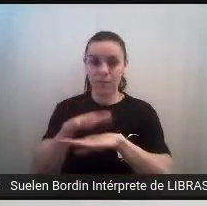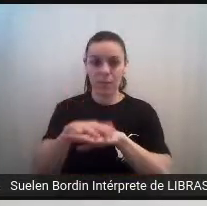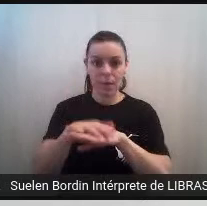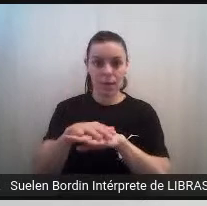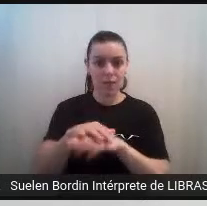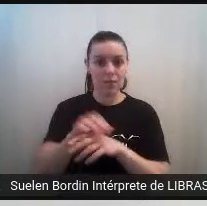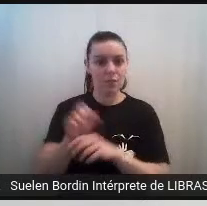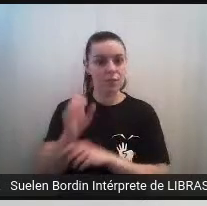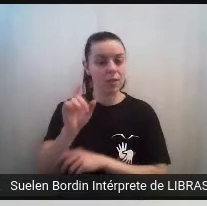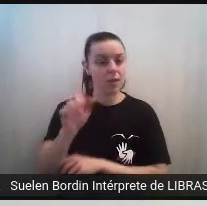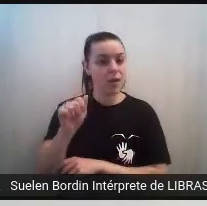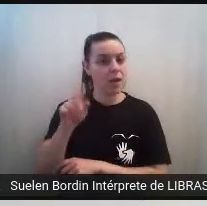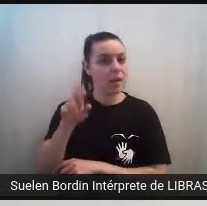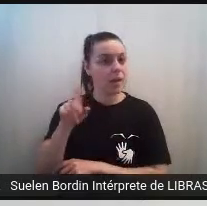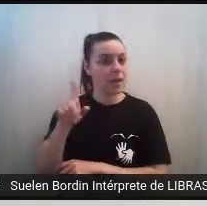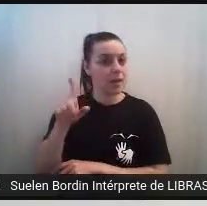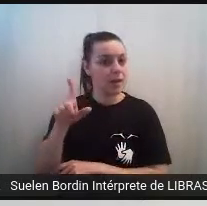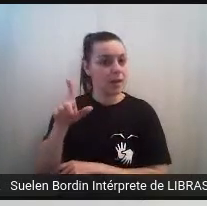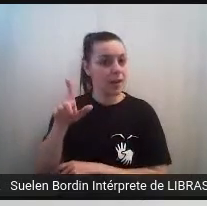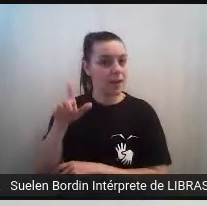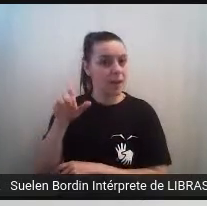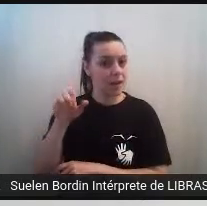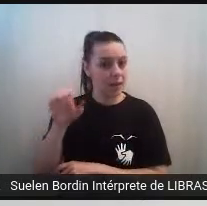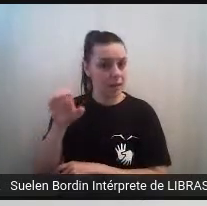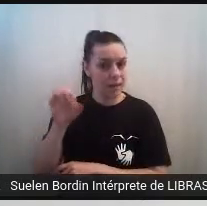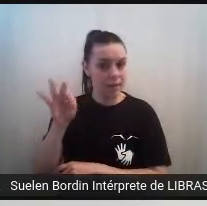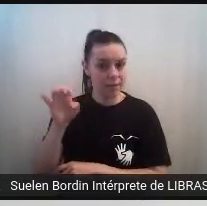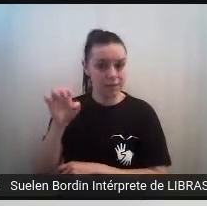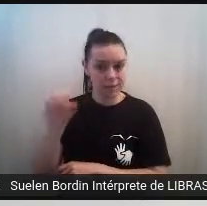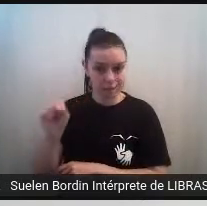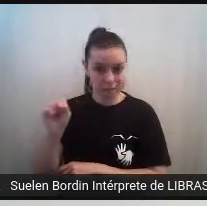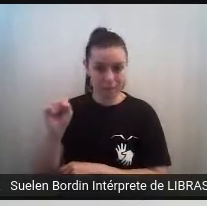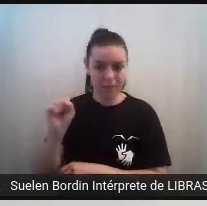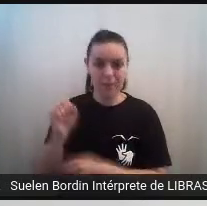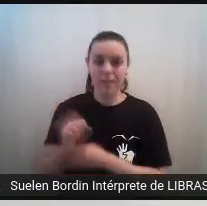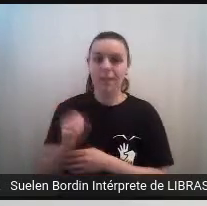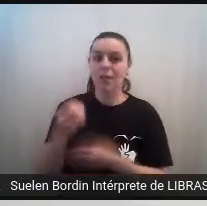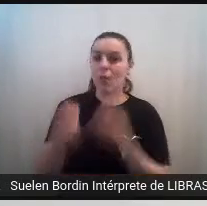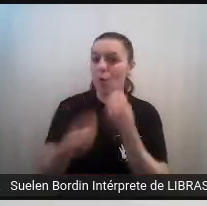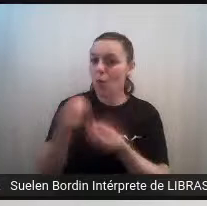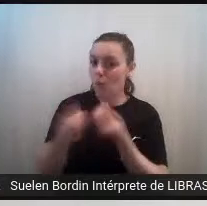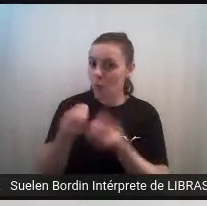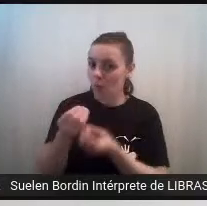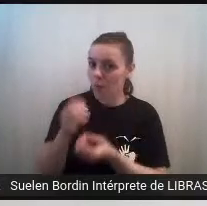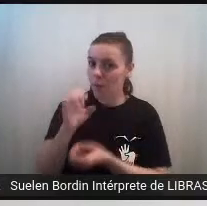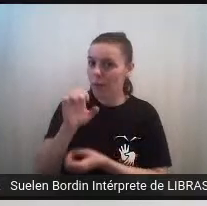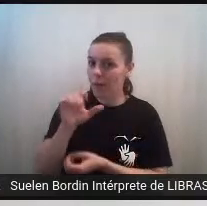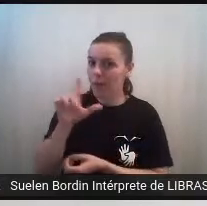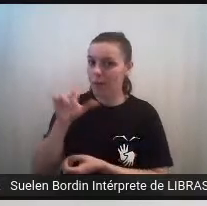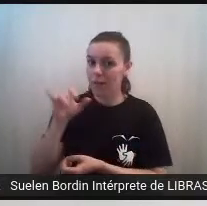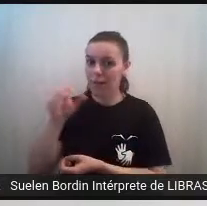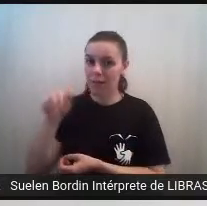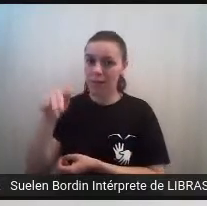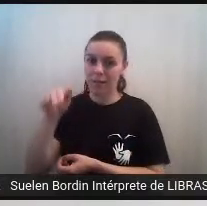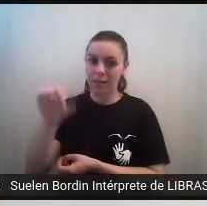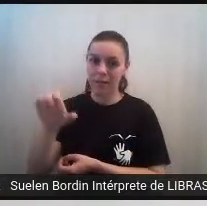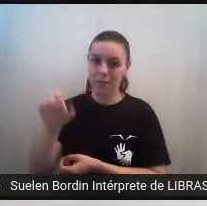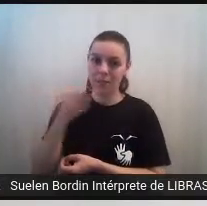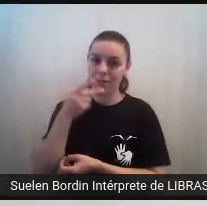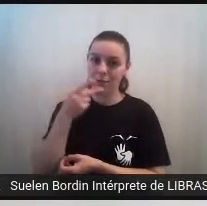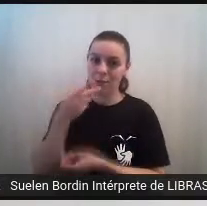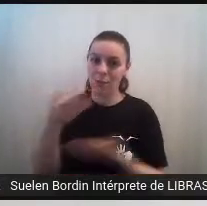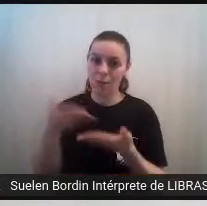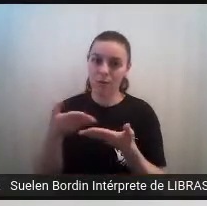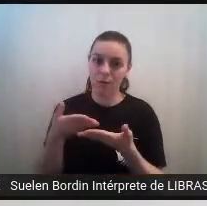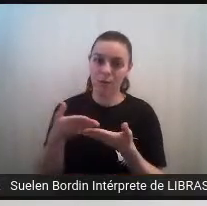homenagem à minha professora do ensino médio, que, como a Liliane falou agora há pouco, os professores influenciam muito a vida da gente. E